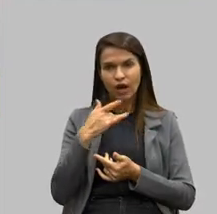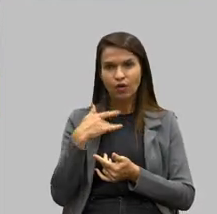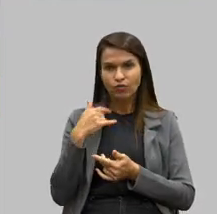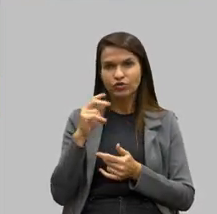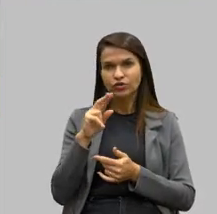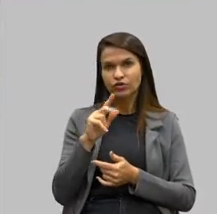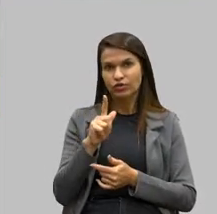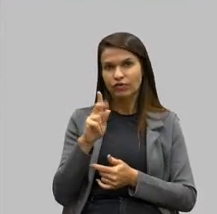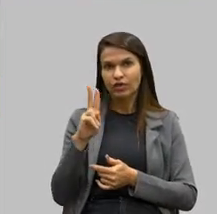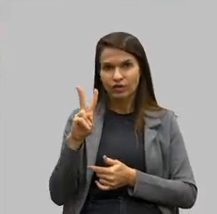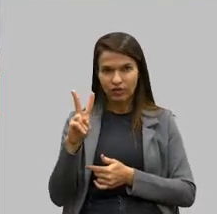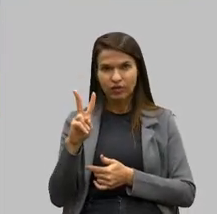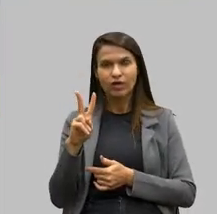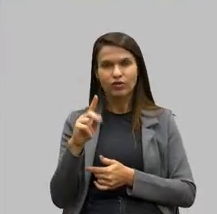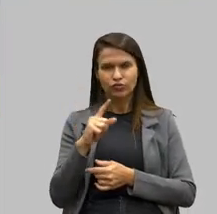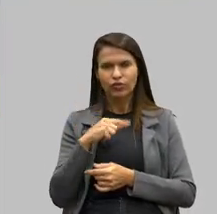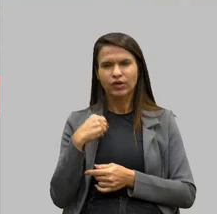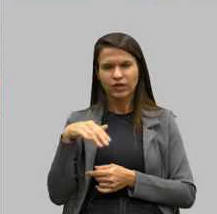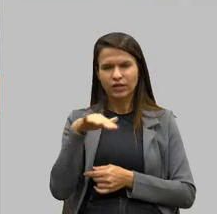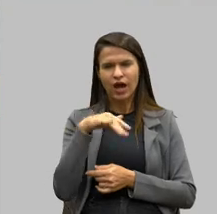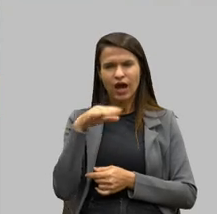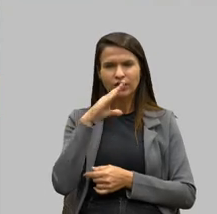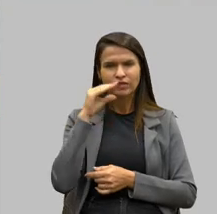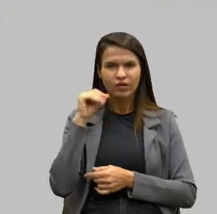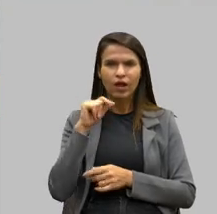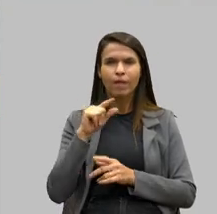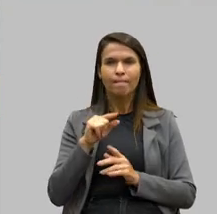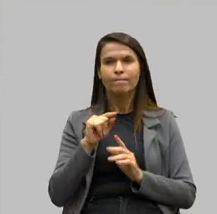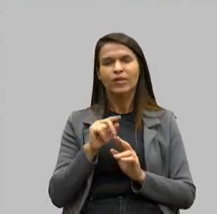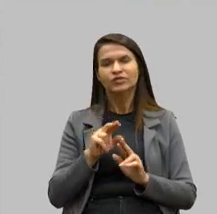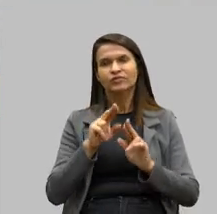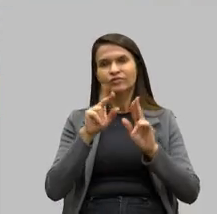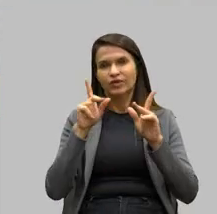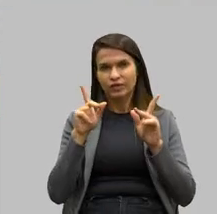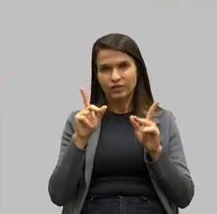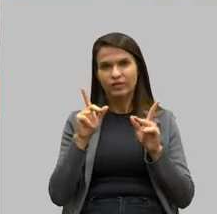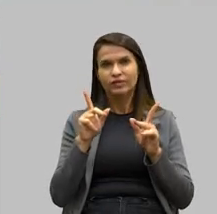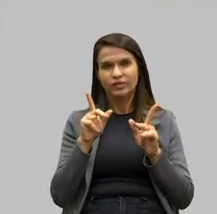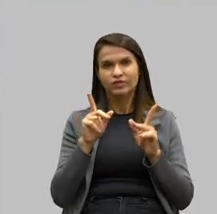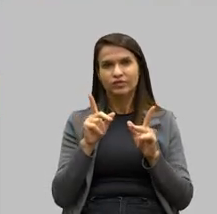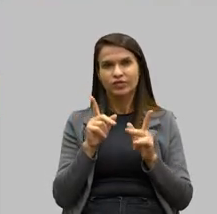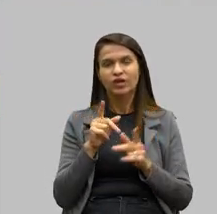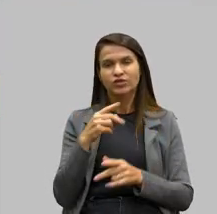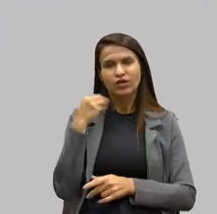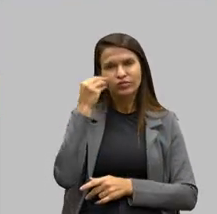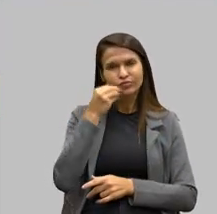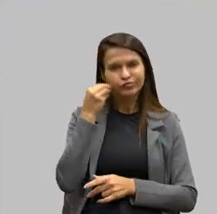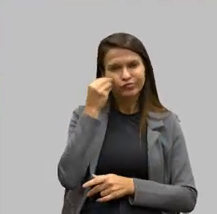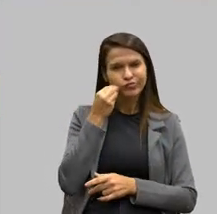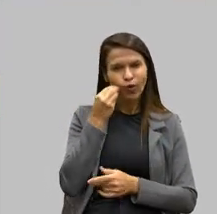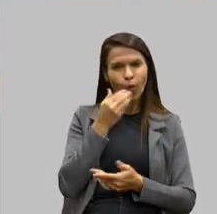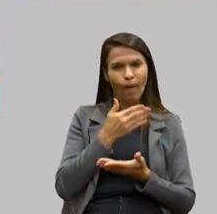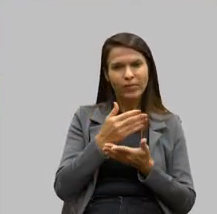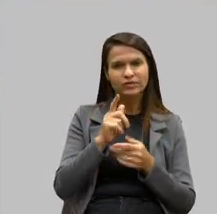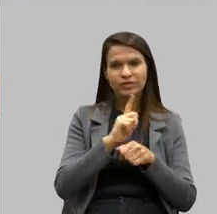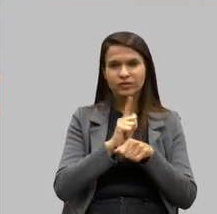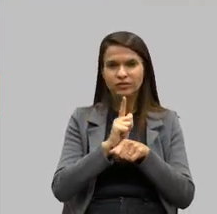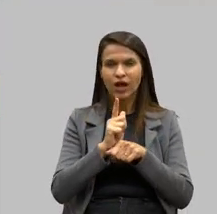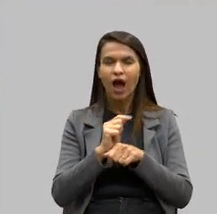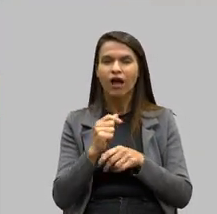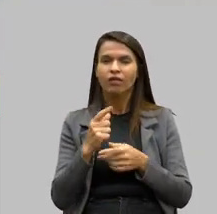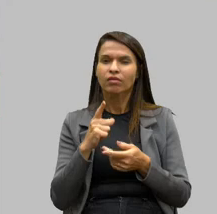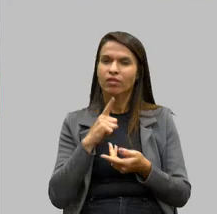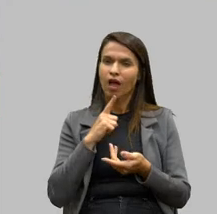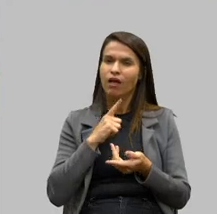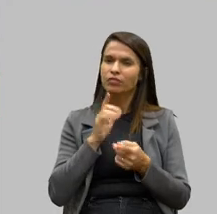já é da área, a gente é servidor, é diferente. A gente sai da ponta e vem ser gestor. Quando alguém traz uma demanda